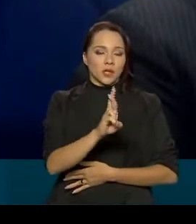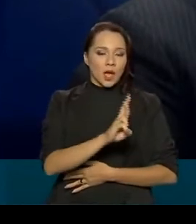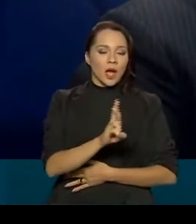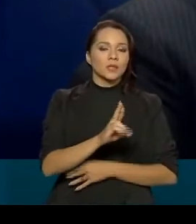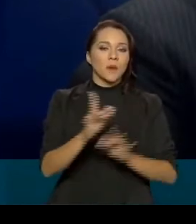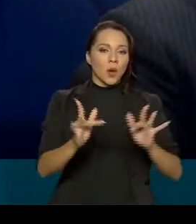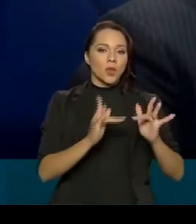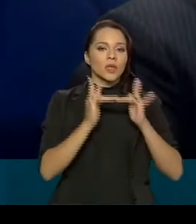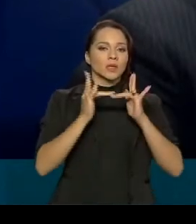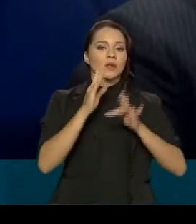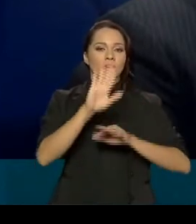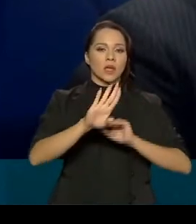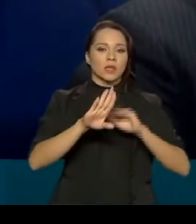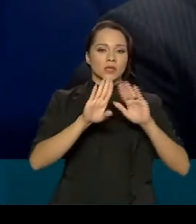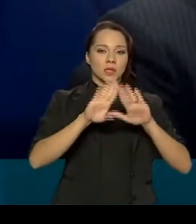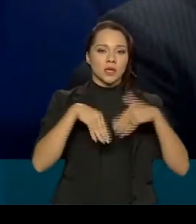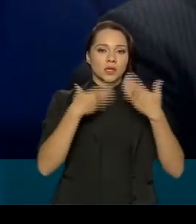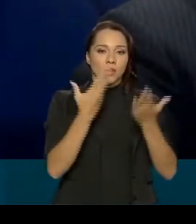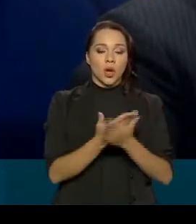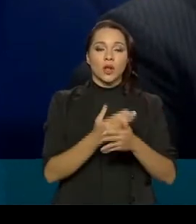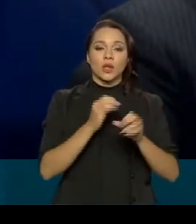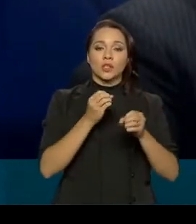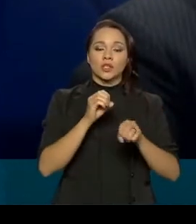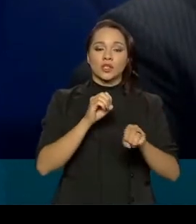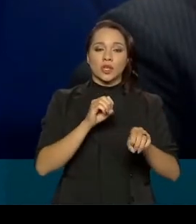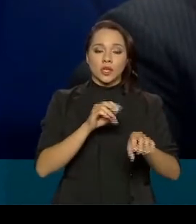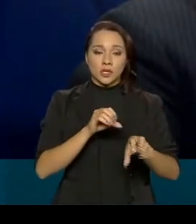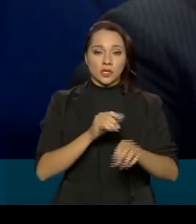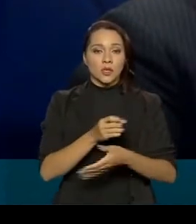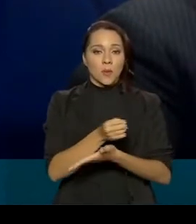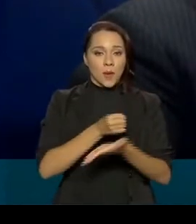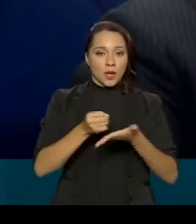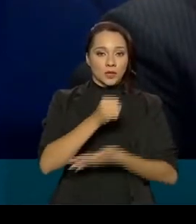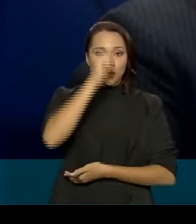para a conexão das escolas de educação básica nesse país.